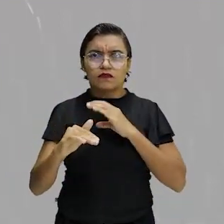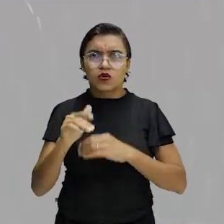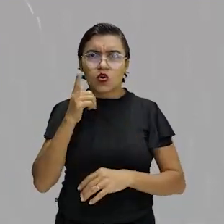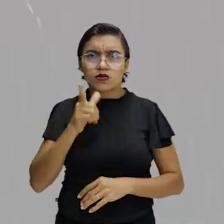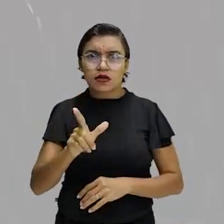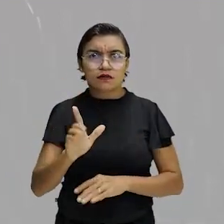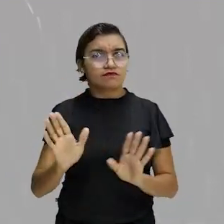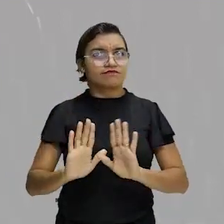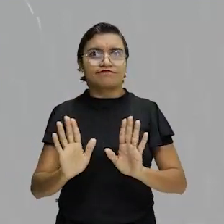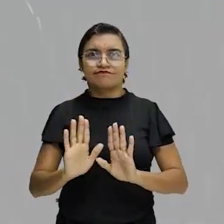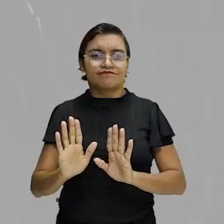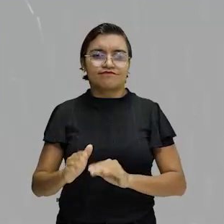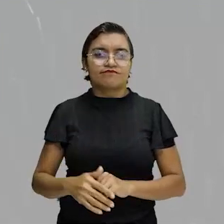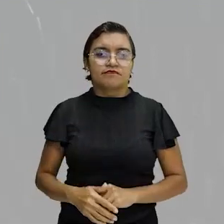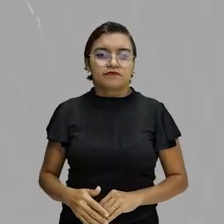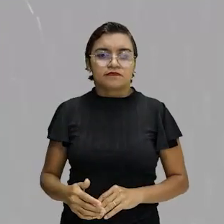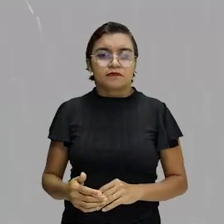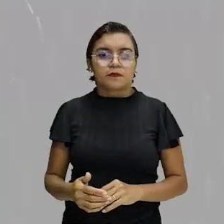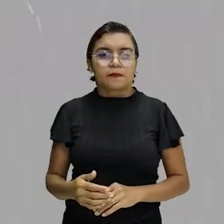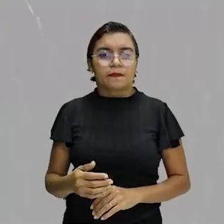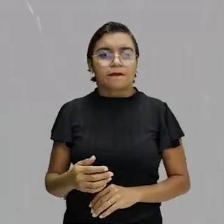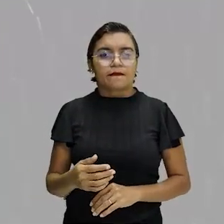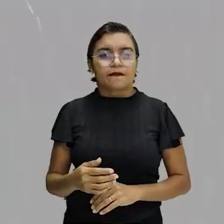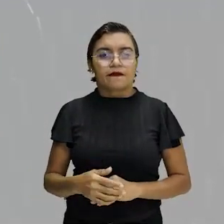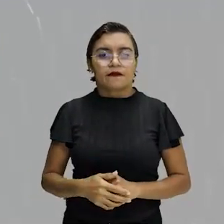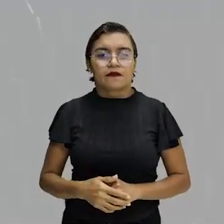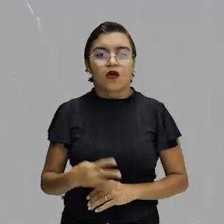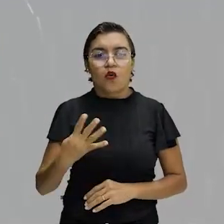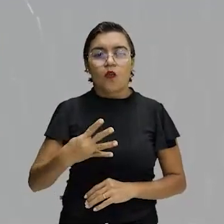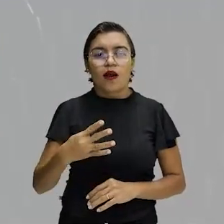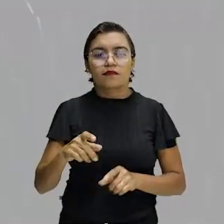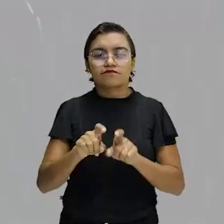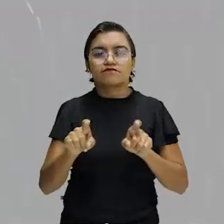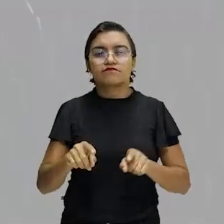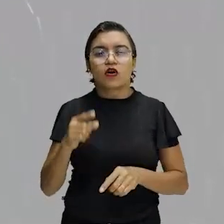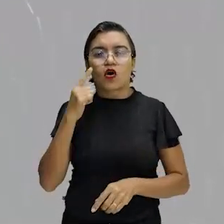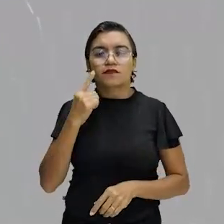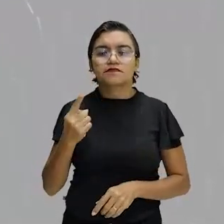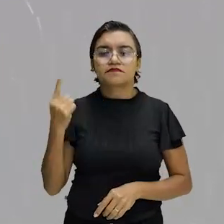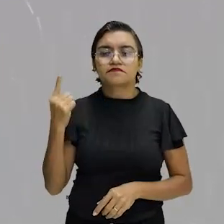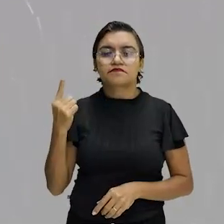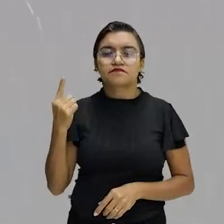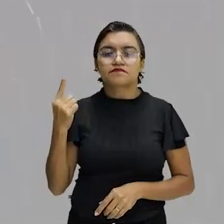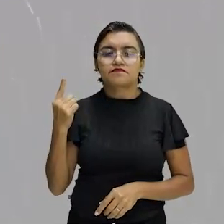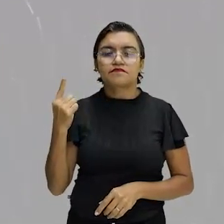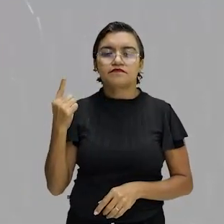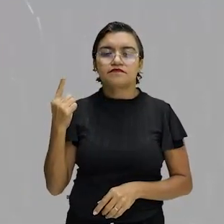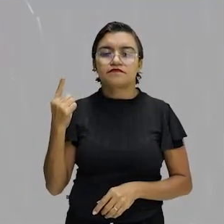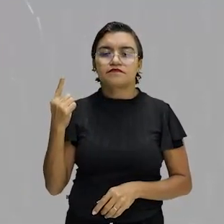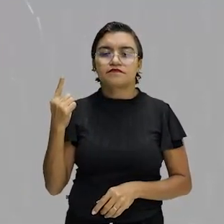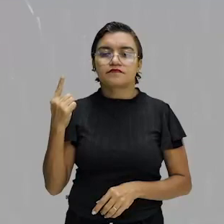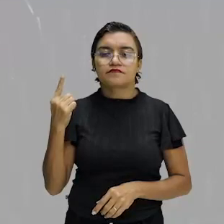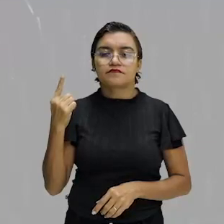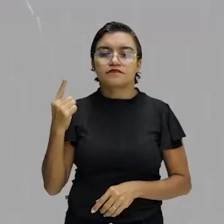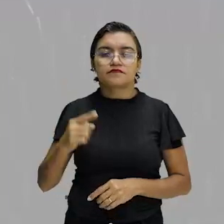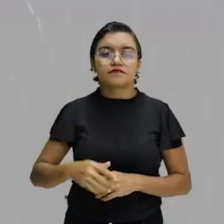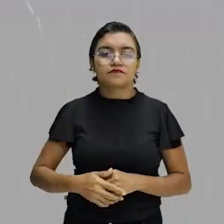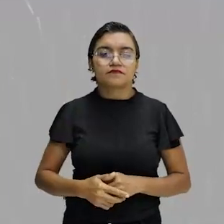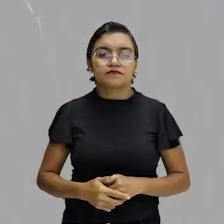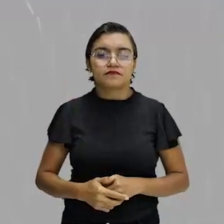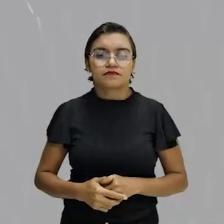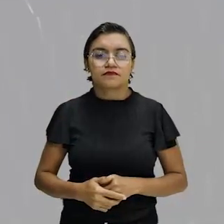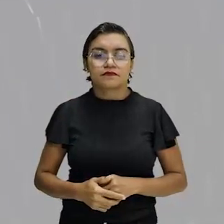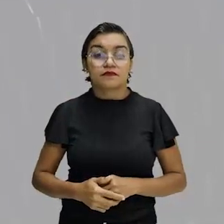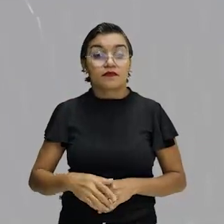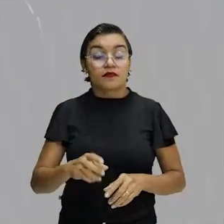campo assunto, o autor especifica a finalidade ou o conteúdo do e-mail. E-mail é um gênero que expõe a vida dos usuários tanto